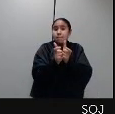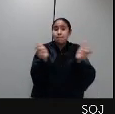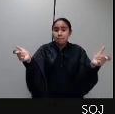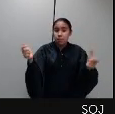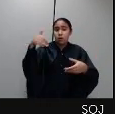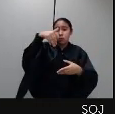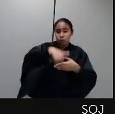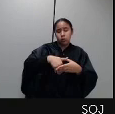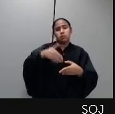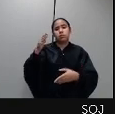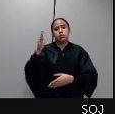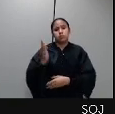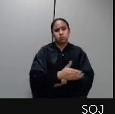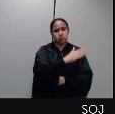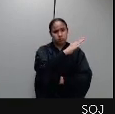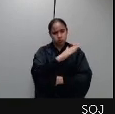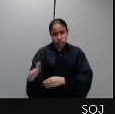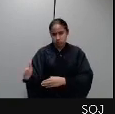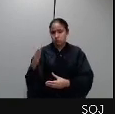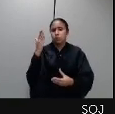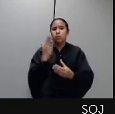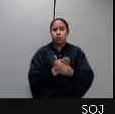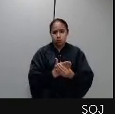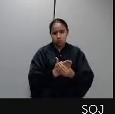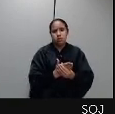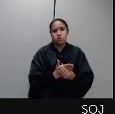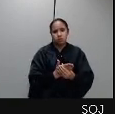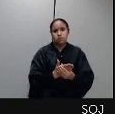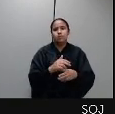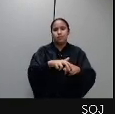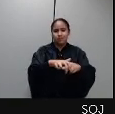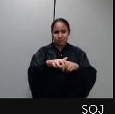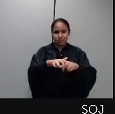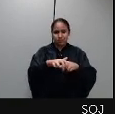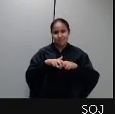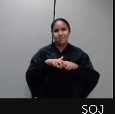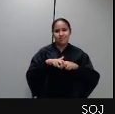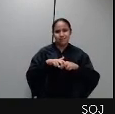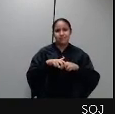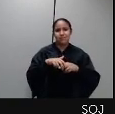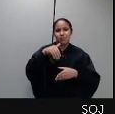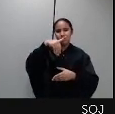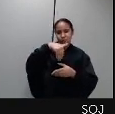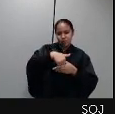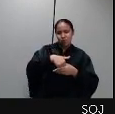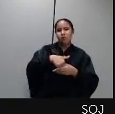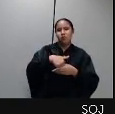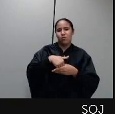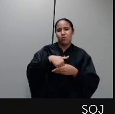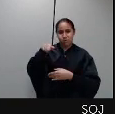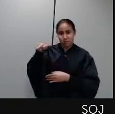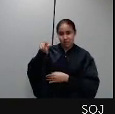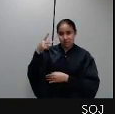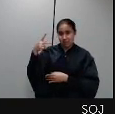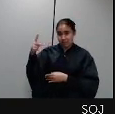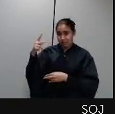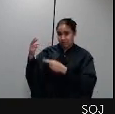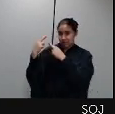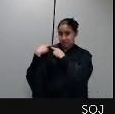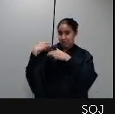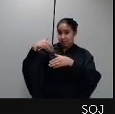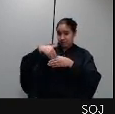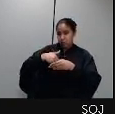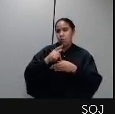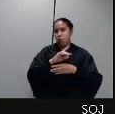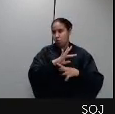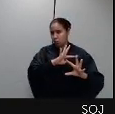ao recurso ordinário nos termos do voto condutor Vencido o relator lavrará o